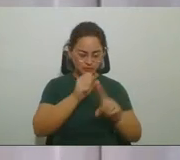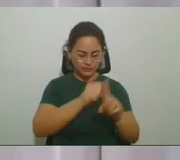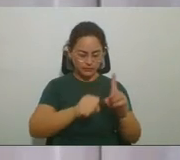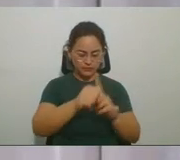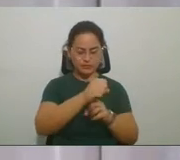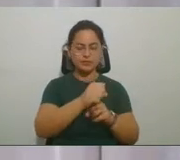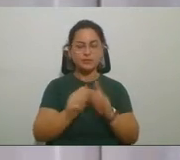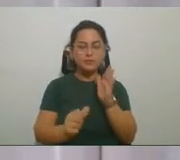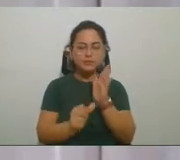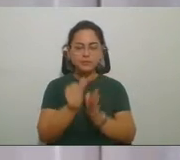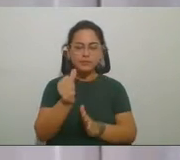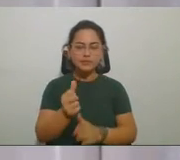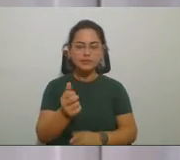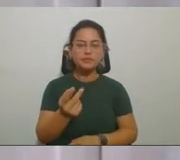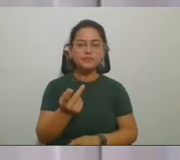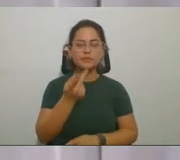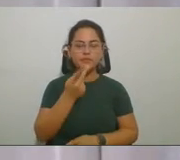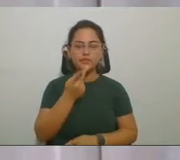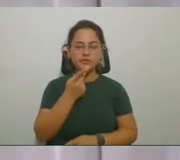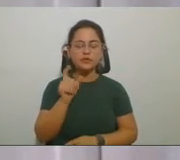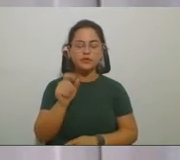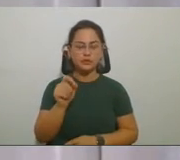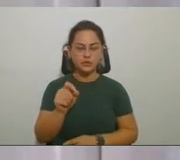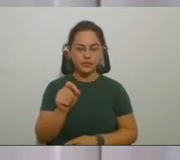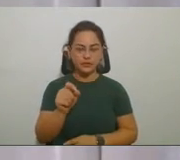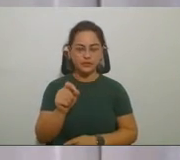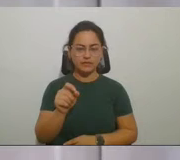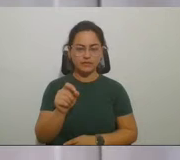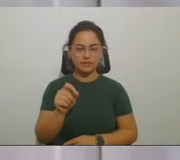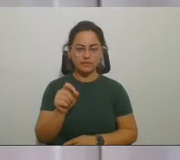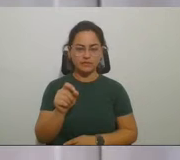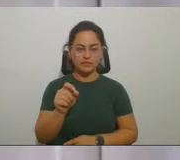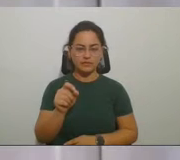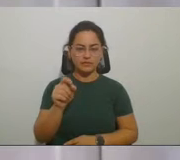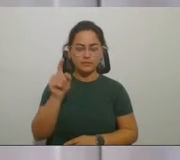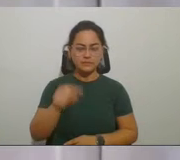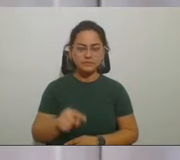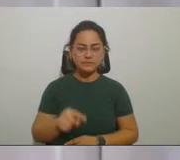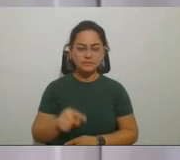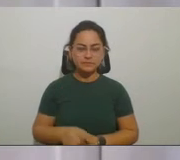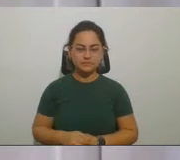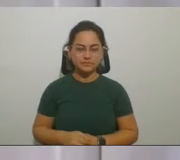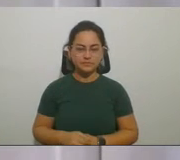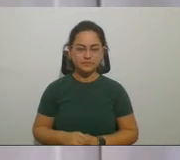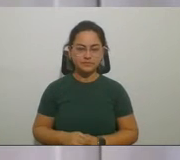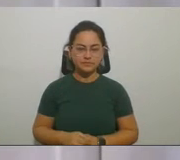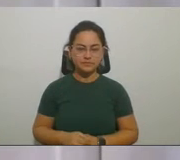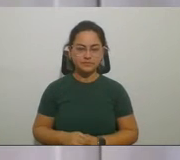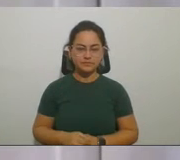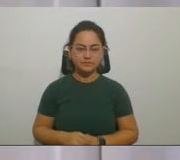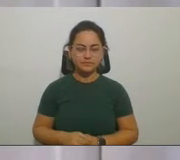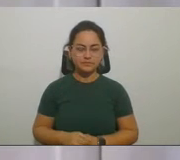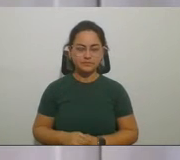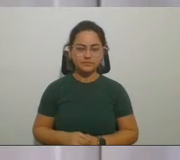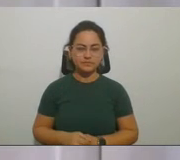Em primeiro lugar, gostaria de fazer uma breve referência a um contraponto que se estabeleceu a